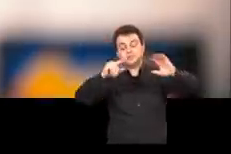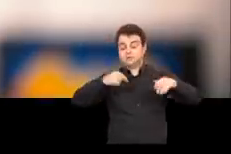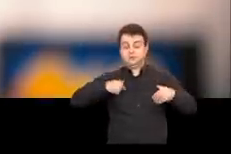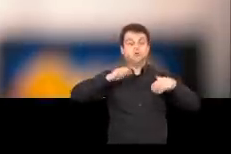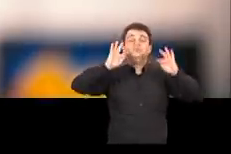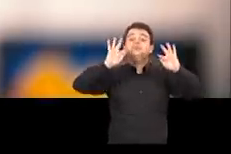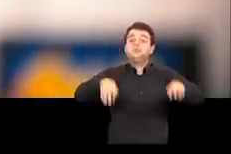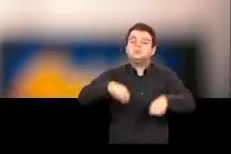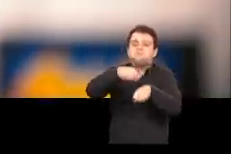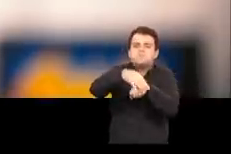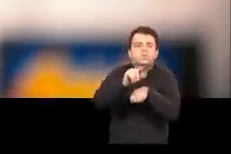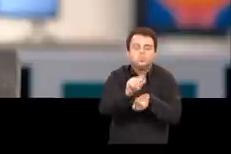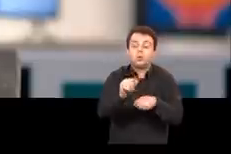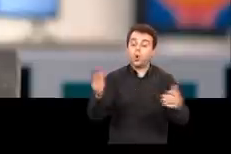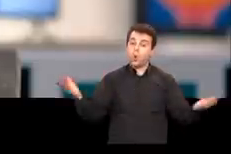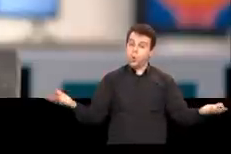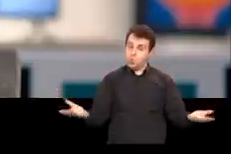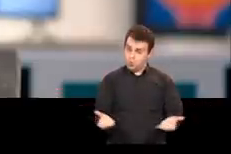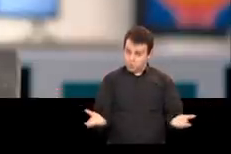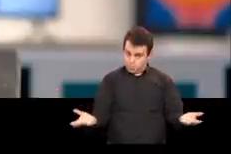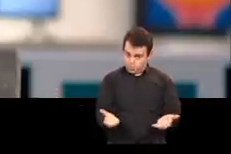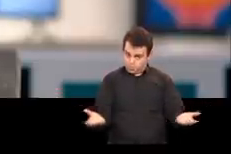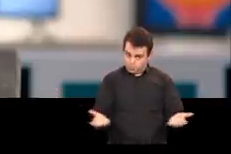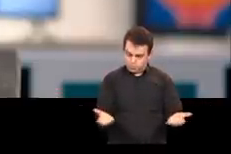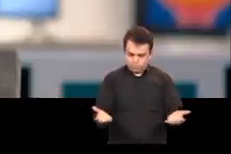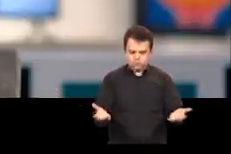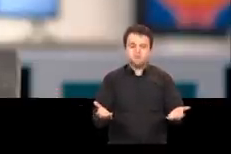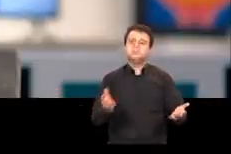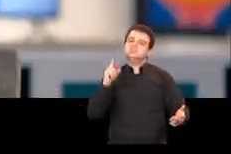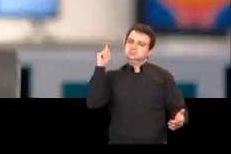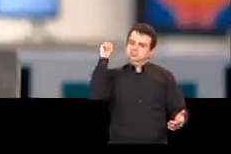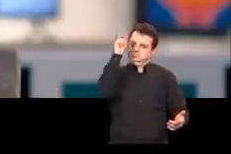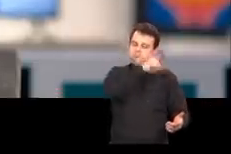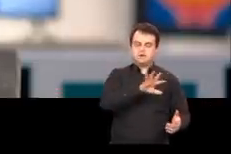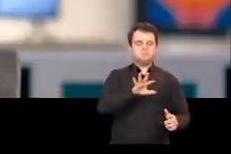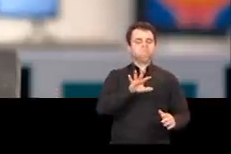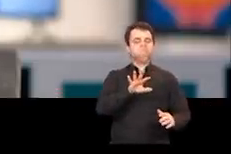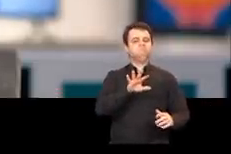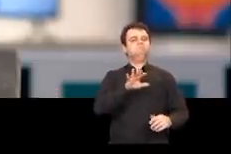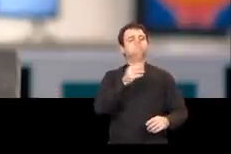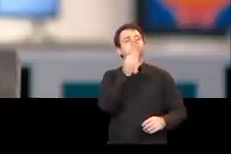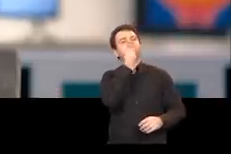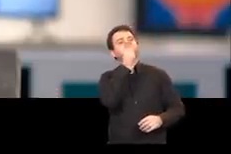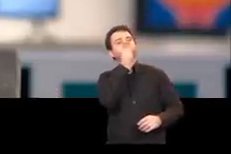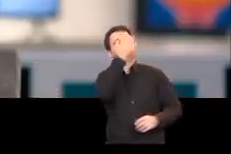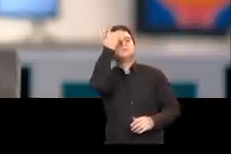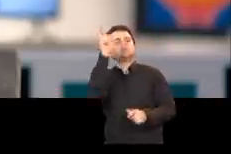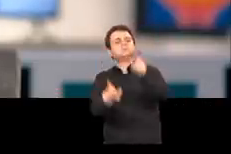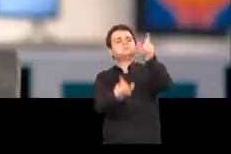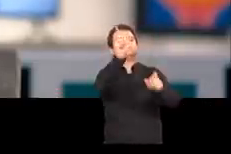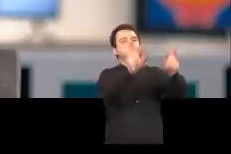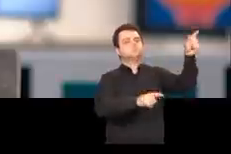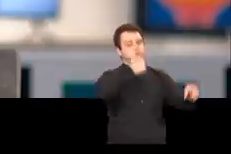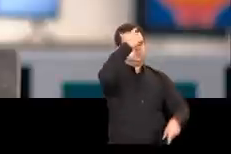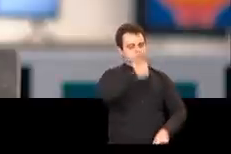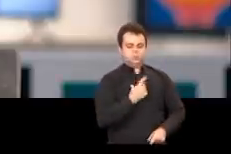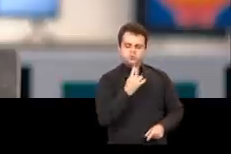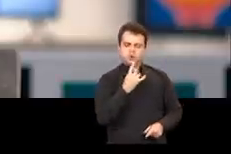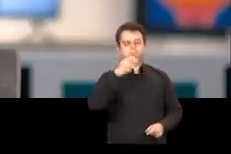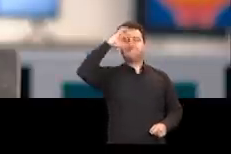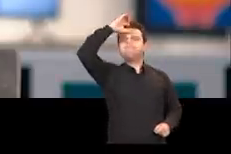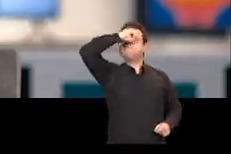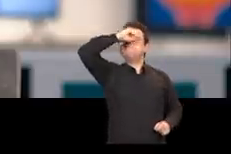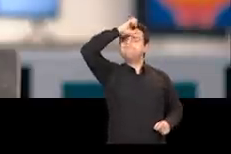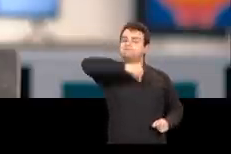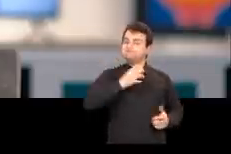concluindo que a realidade atual convoca os estudantes à autonomia e as famílias a assumirem